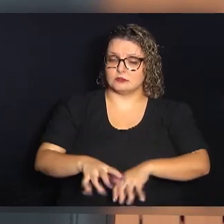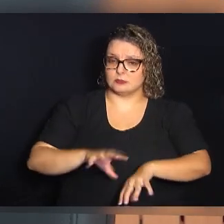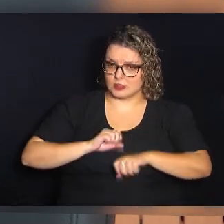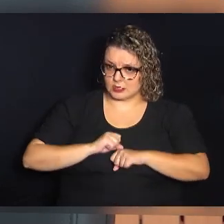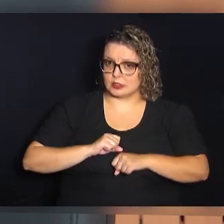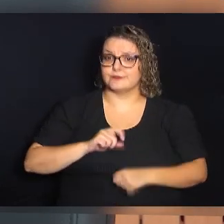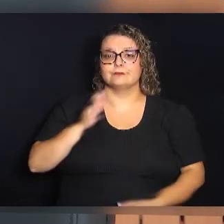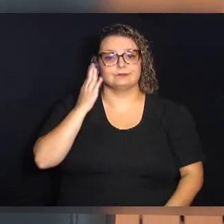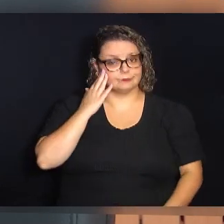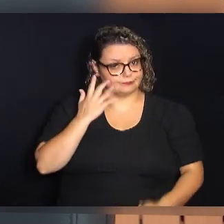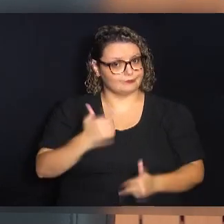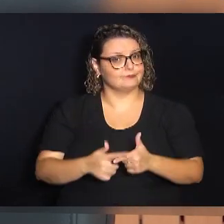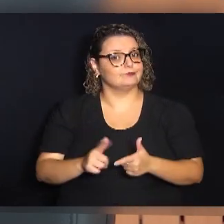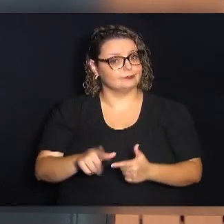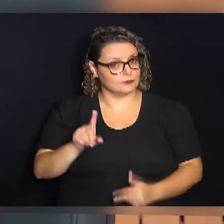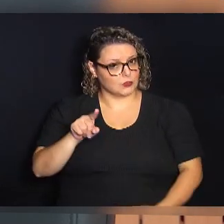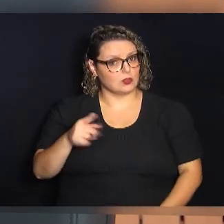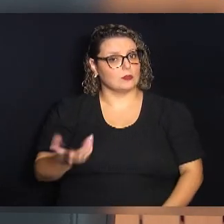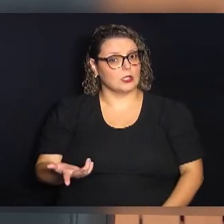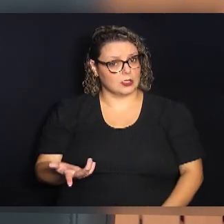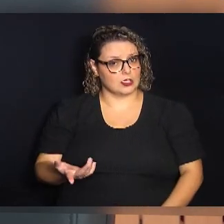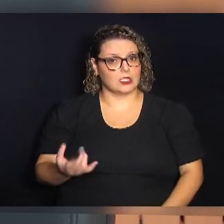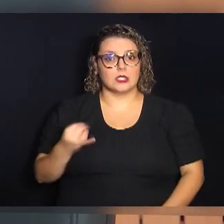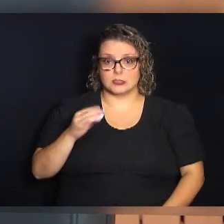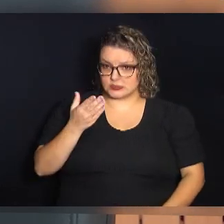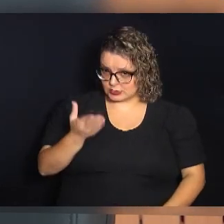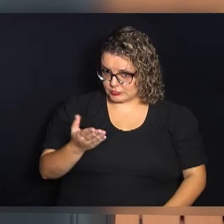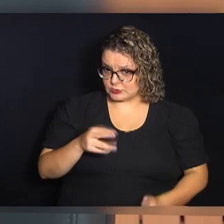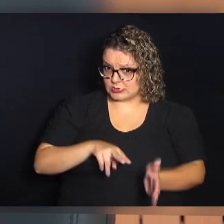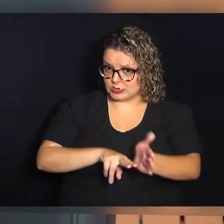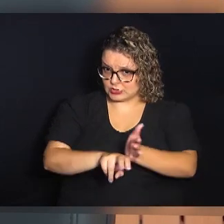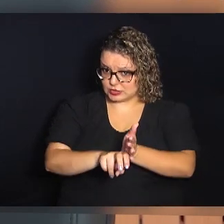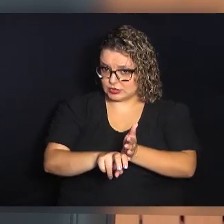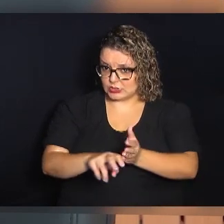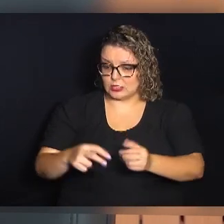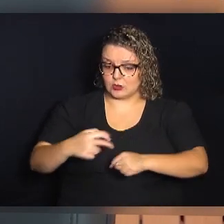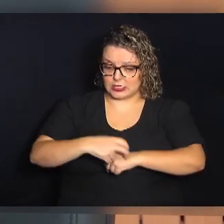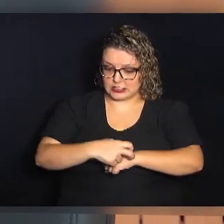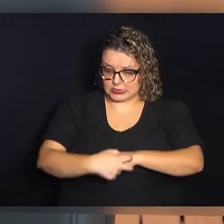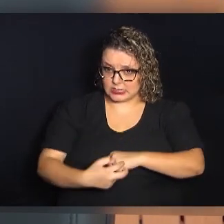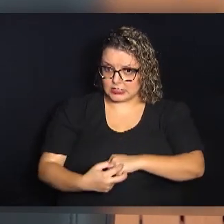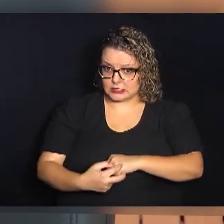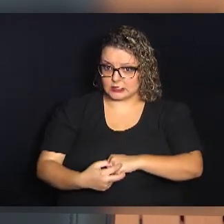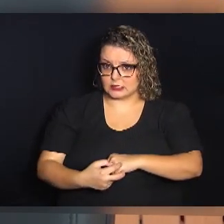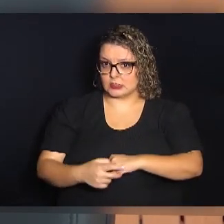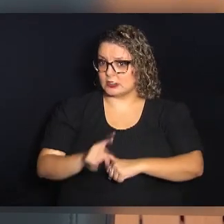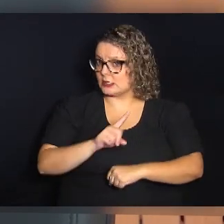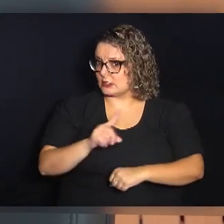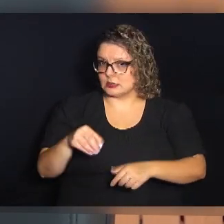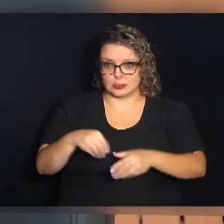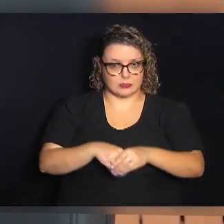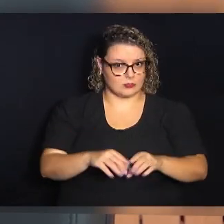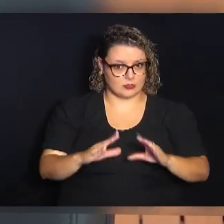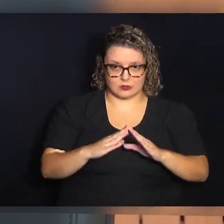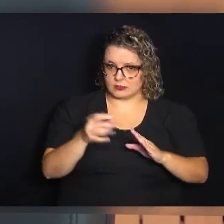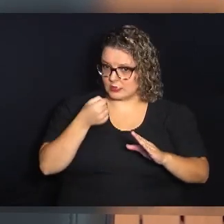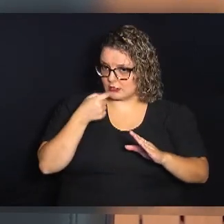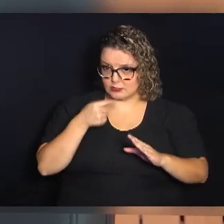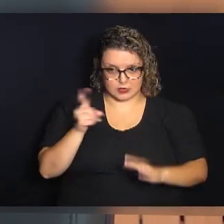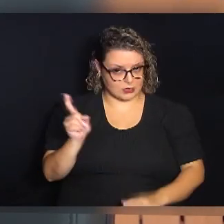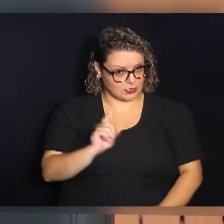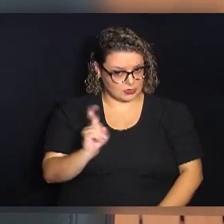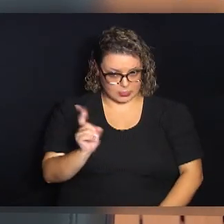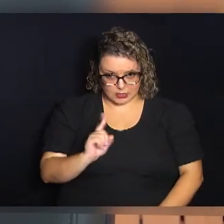grande problema que é e se você é diagnosticado com a dengue não fique só em casa se